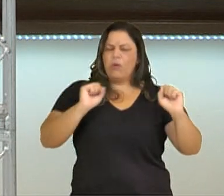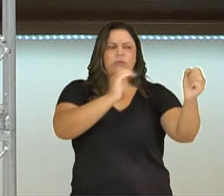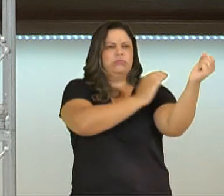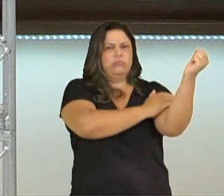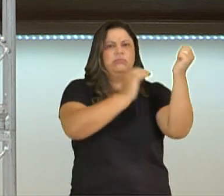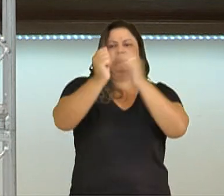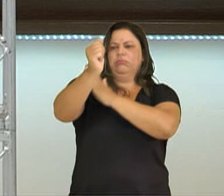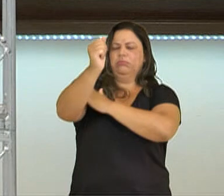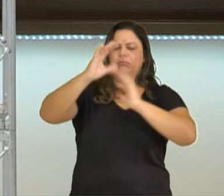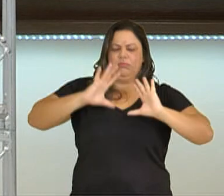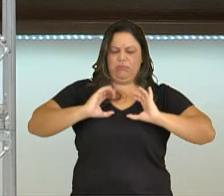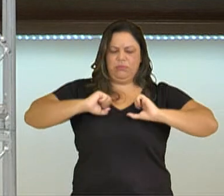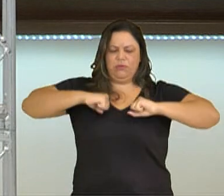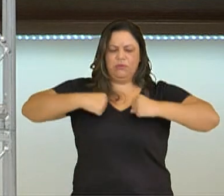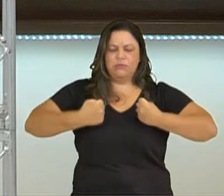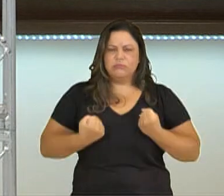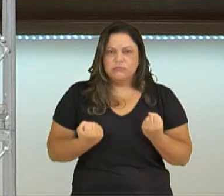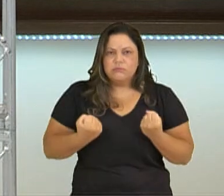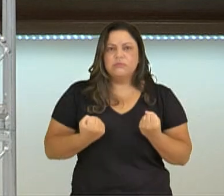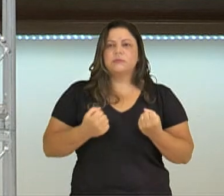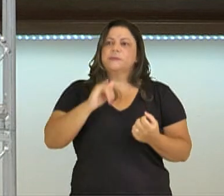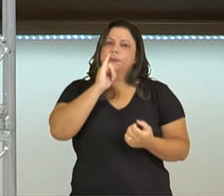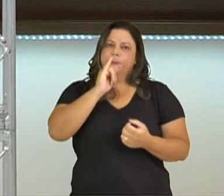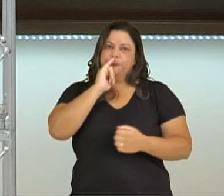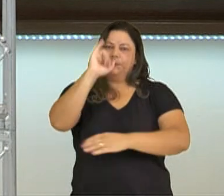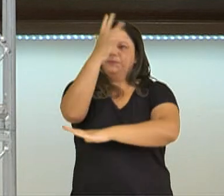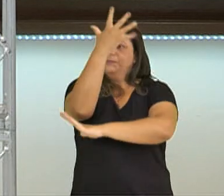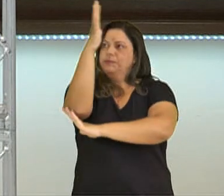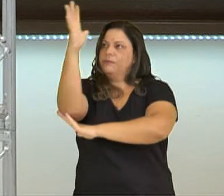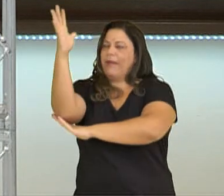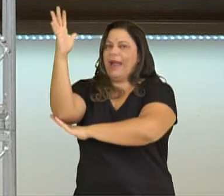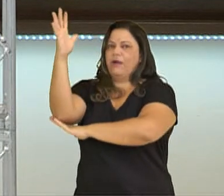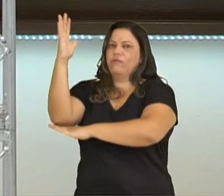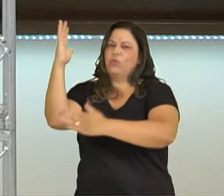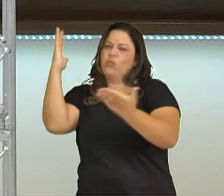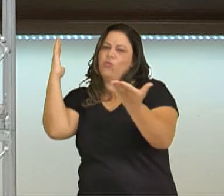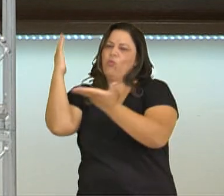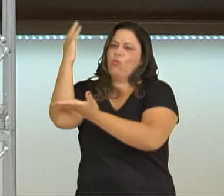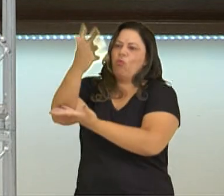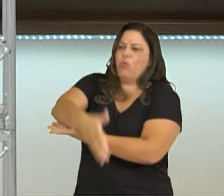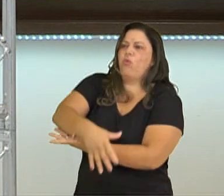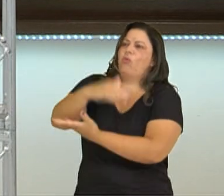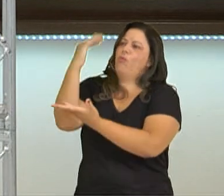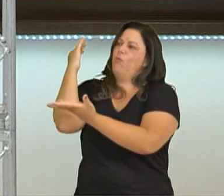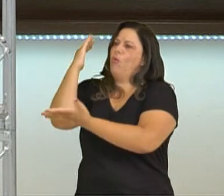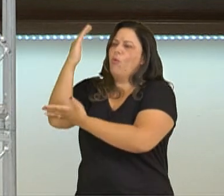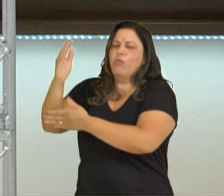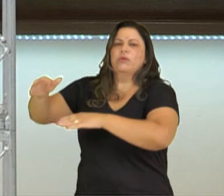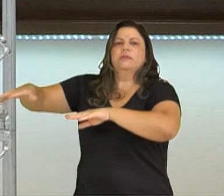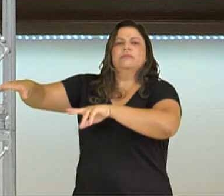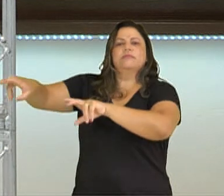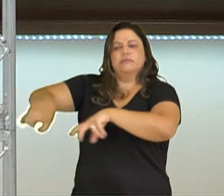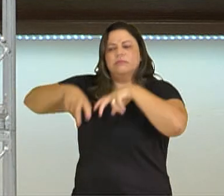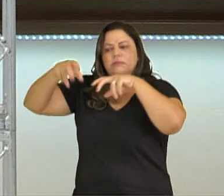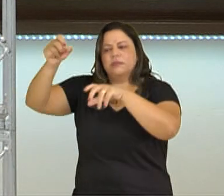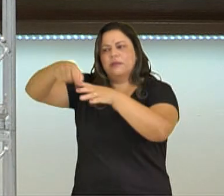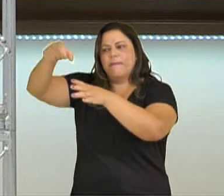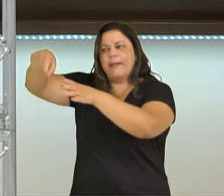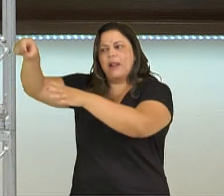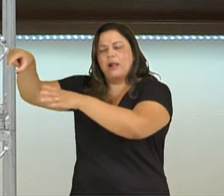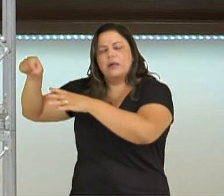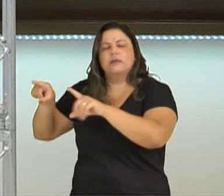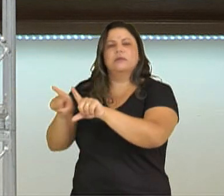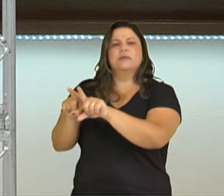né, o fazer, cortar uma árvore, por exemplo, lá no reflorestamento, eu estou usando uma força física para fazer